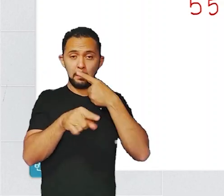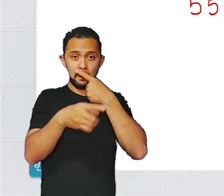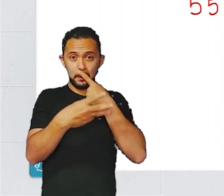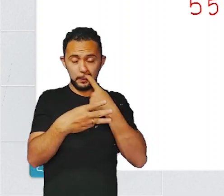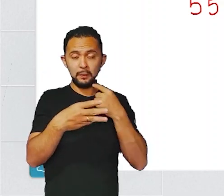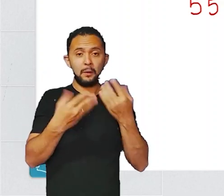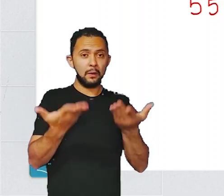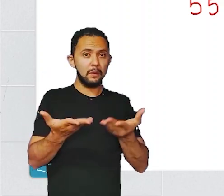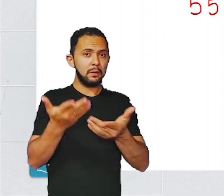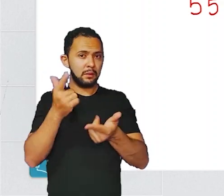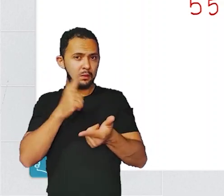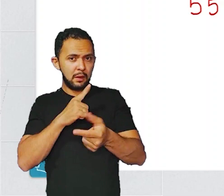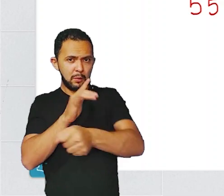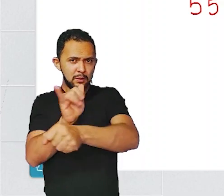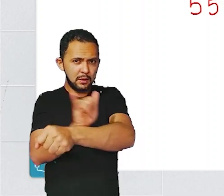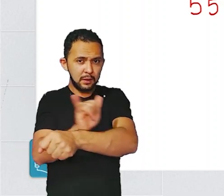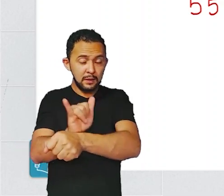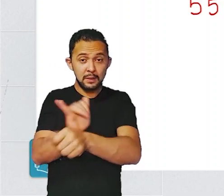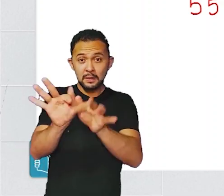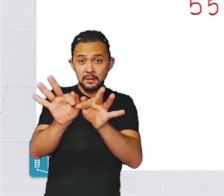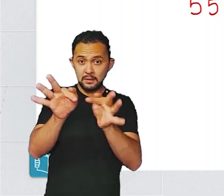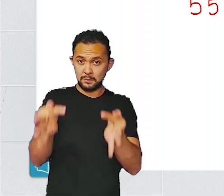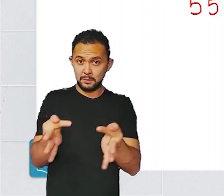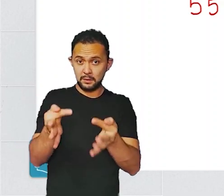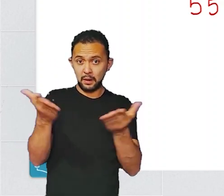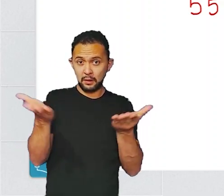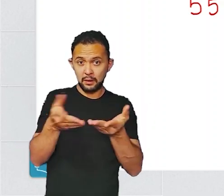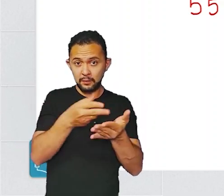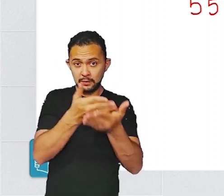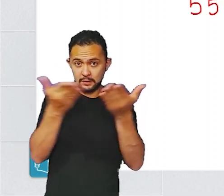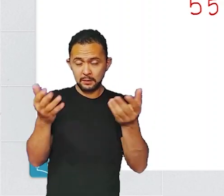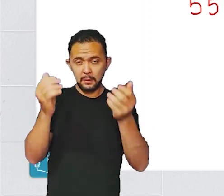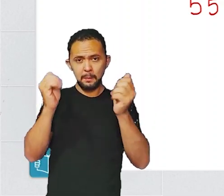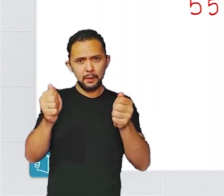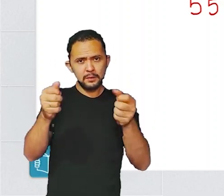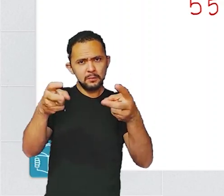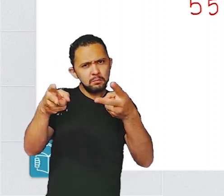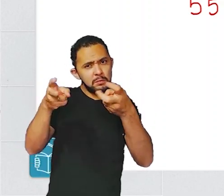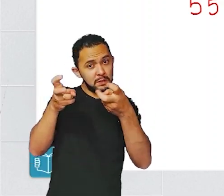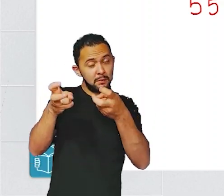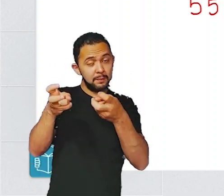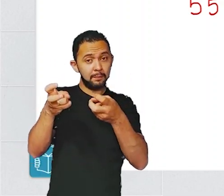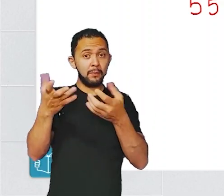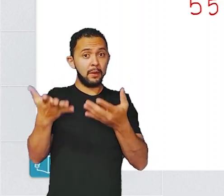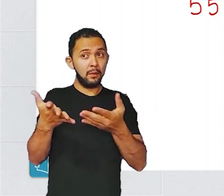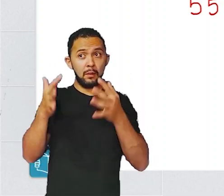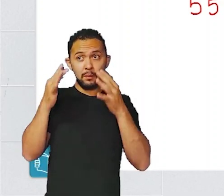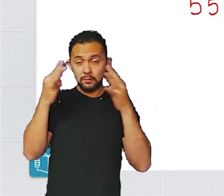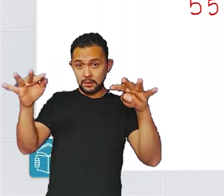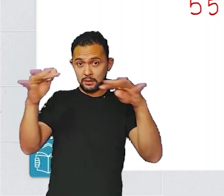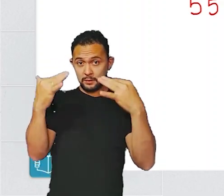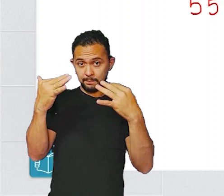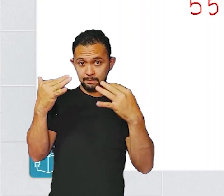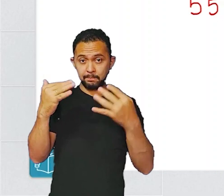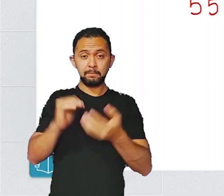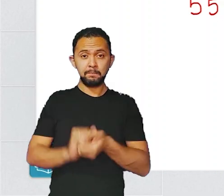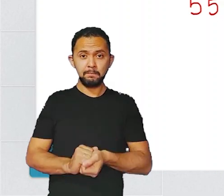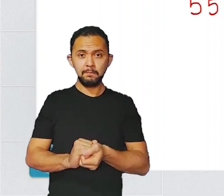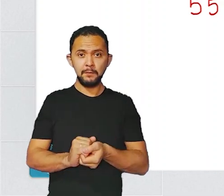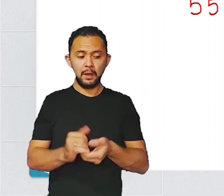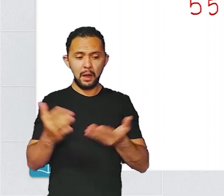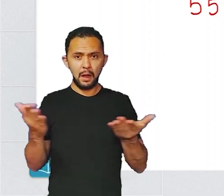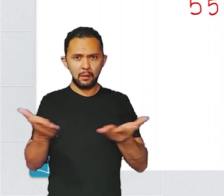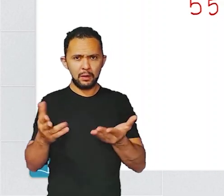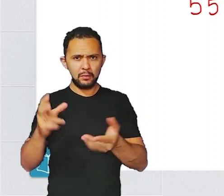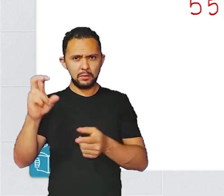quero que vocês prestem muita atenção agora. Prestem muita atenção para poder entender ela. Ó, nós vamos fazer o quê? Pega o 55 e